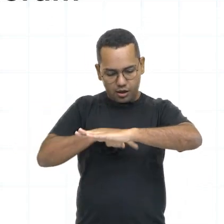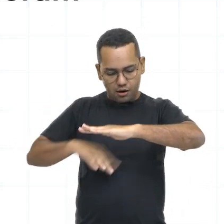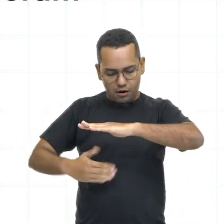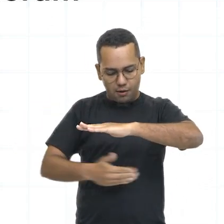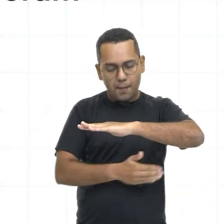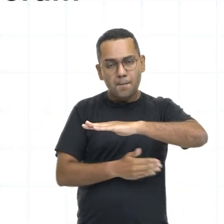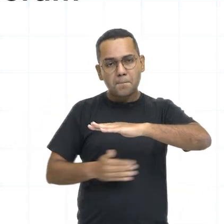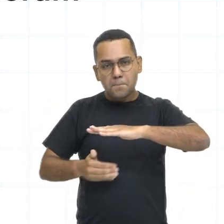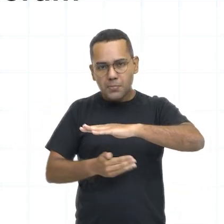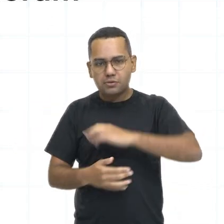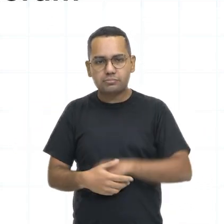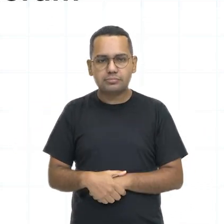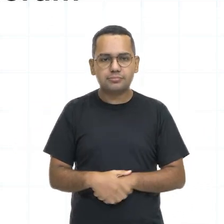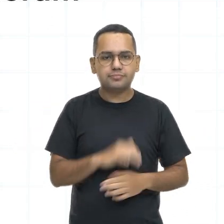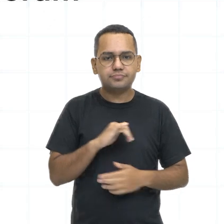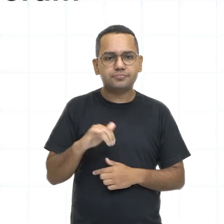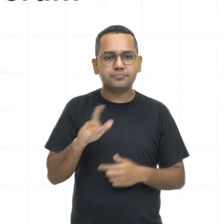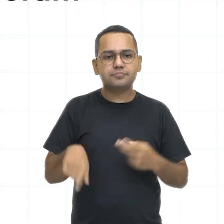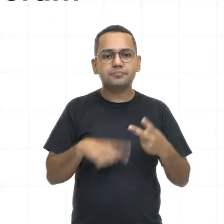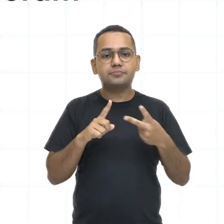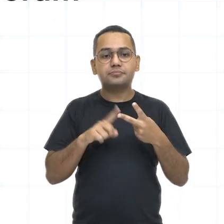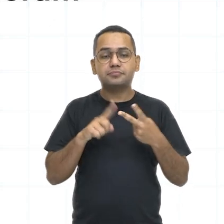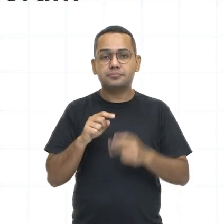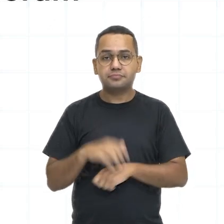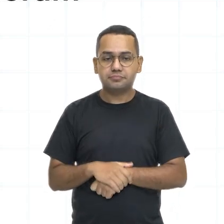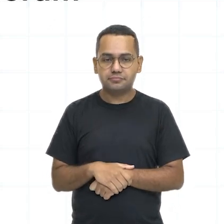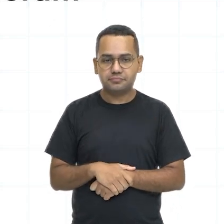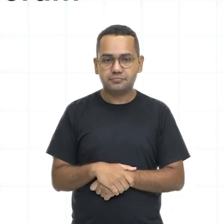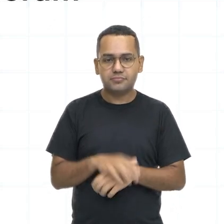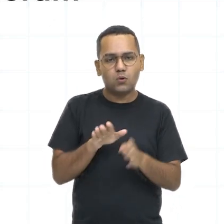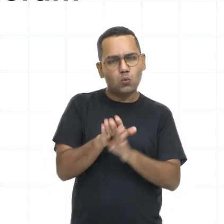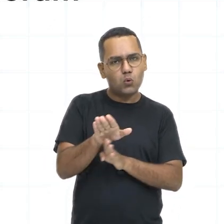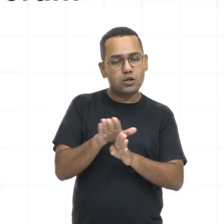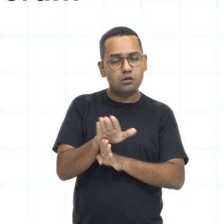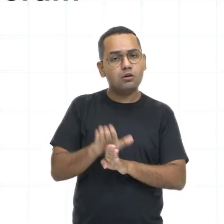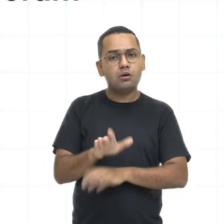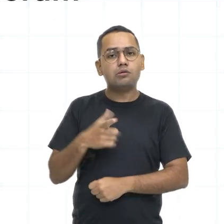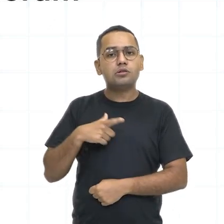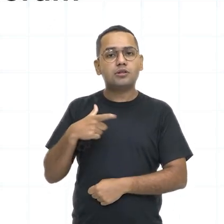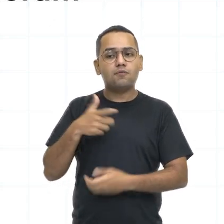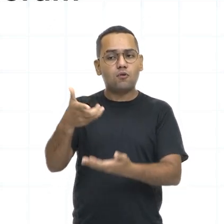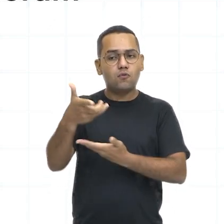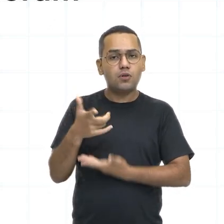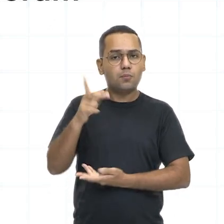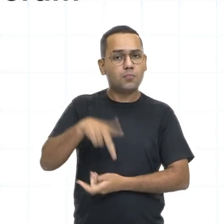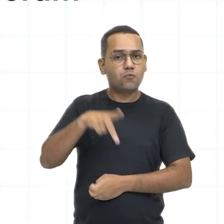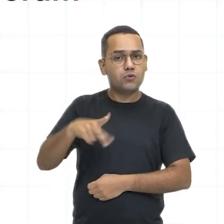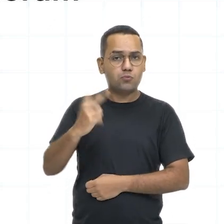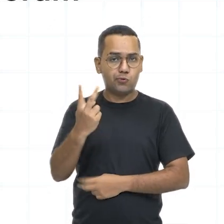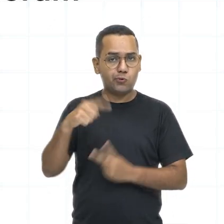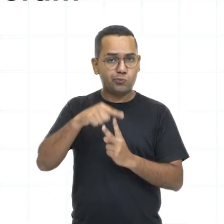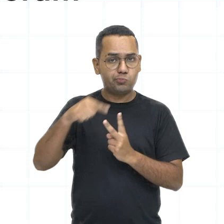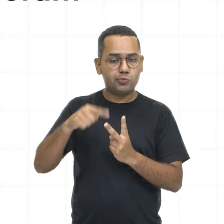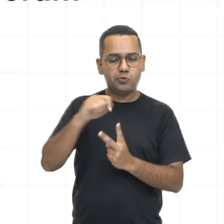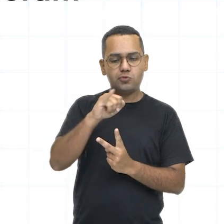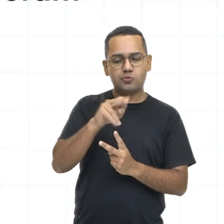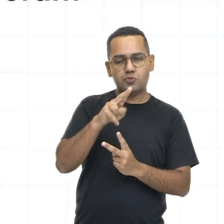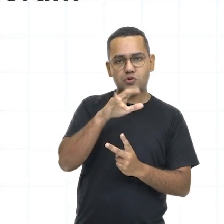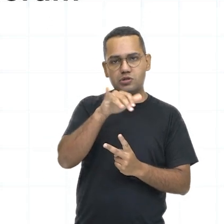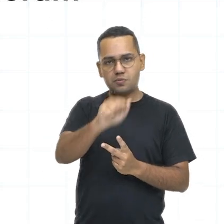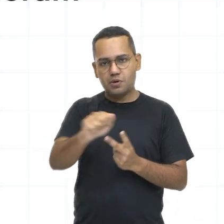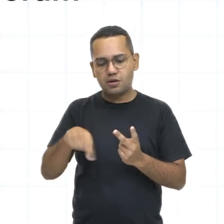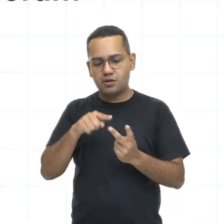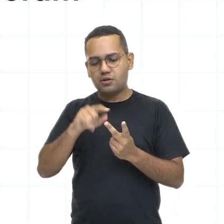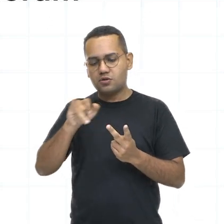grupo. A instrução, nós convidamos a professora Jucimara e o professor Jefferson para dar instrução